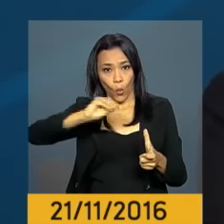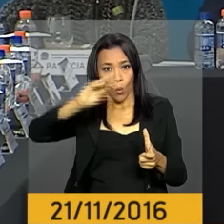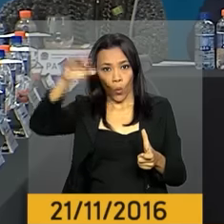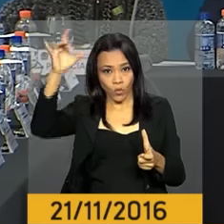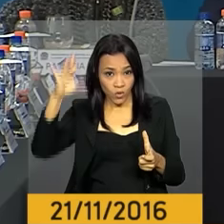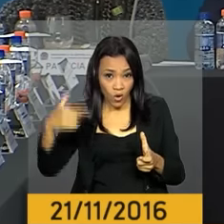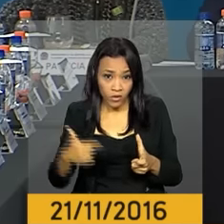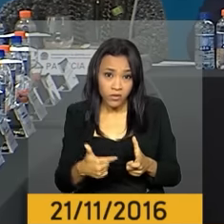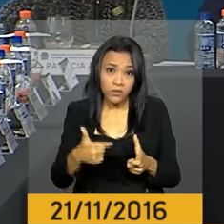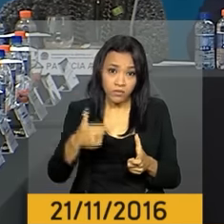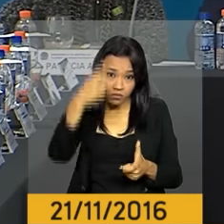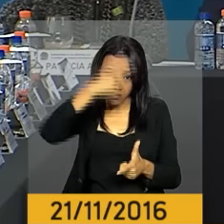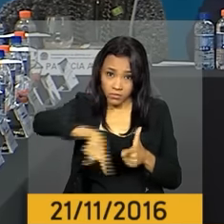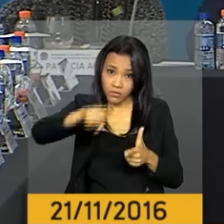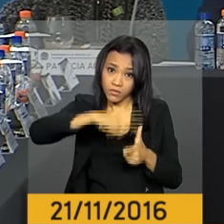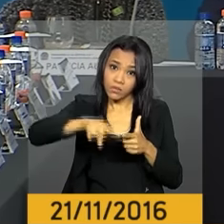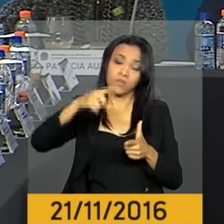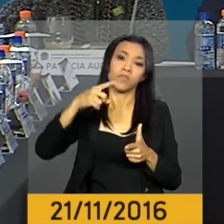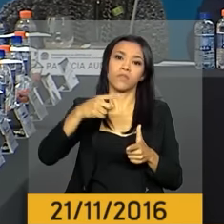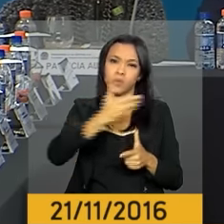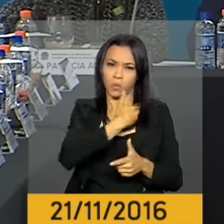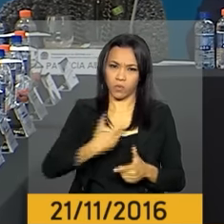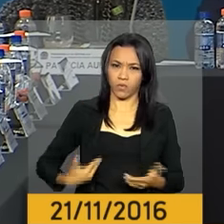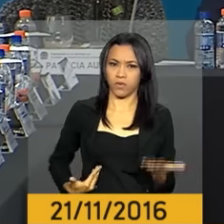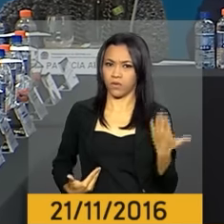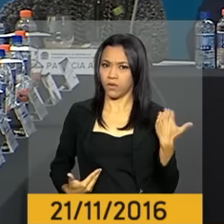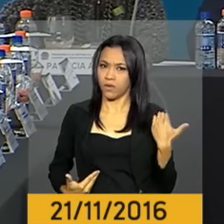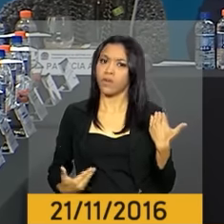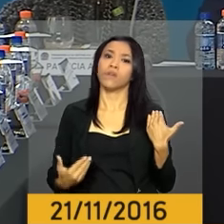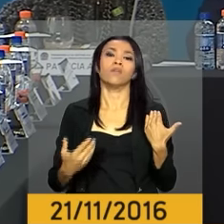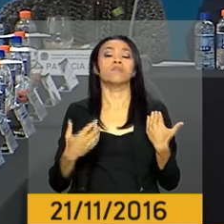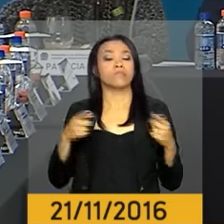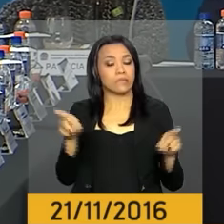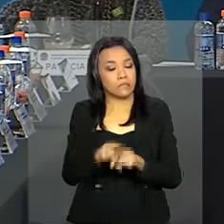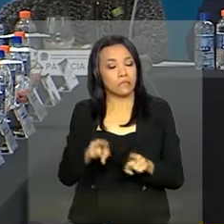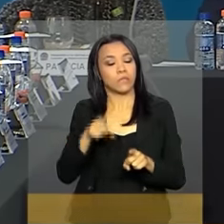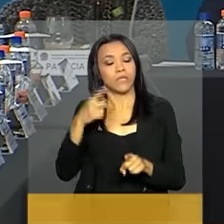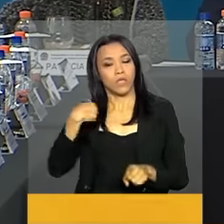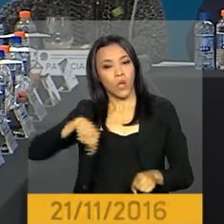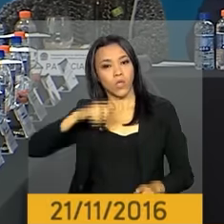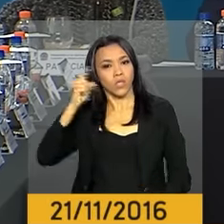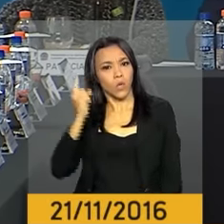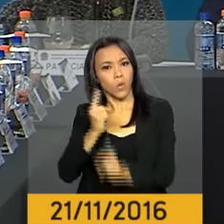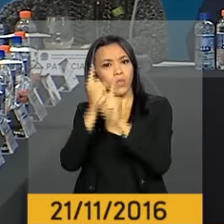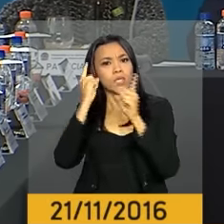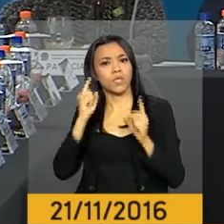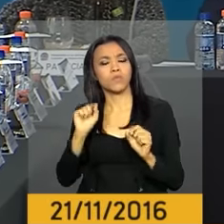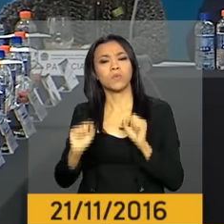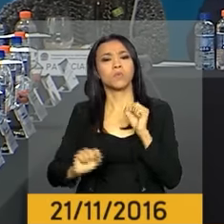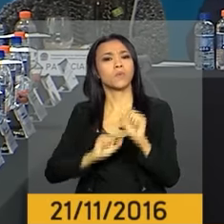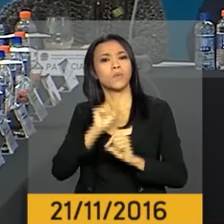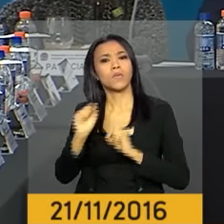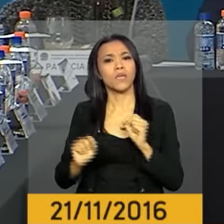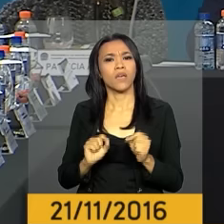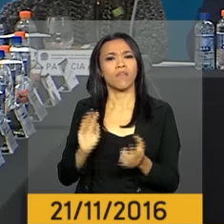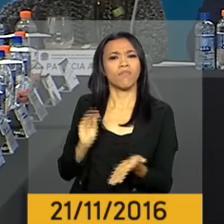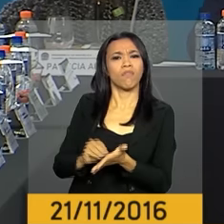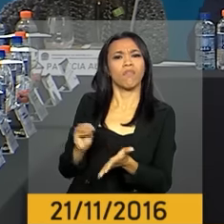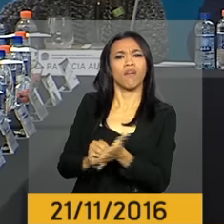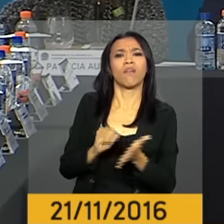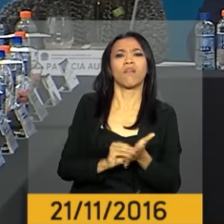Havia também, e lamento dizê-lo, também um certo déficit